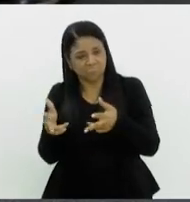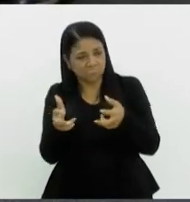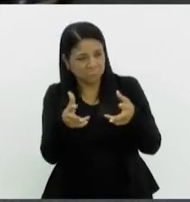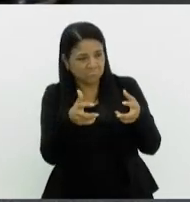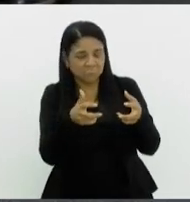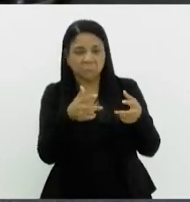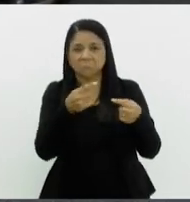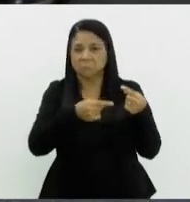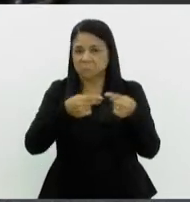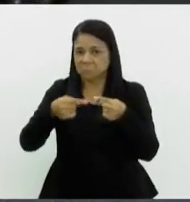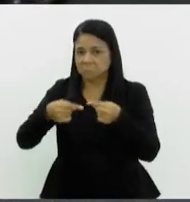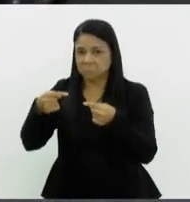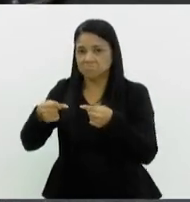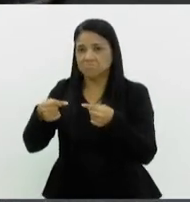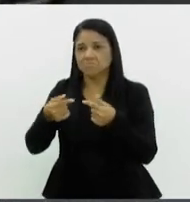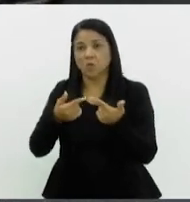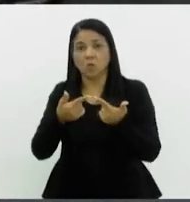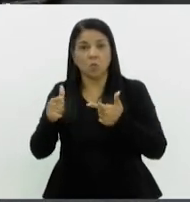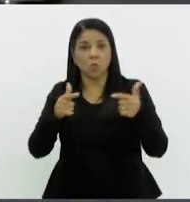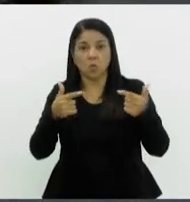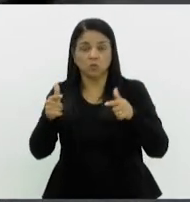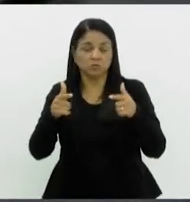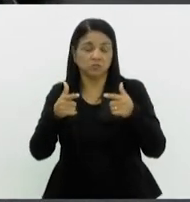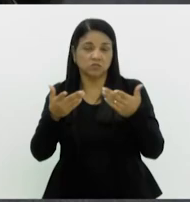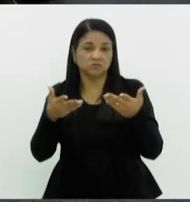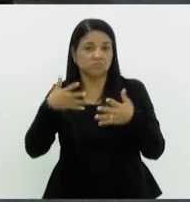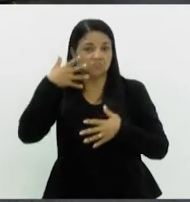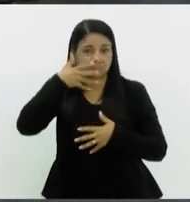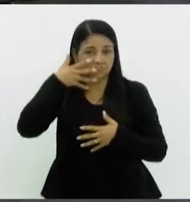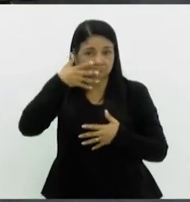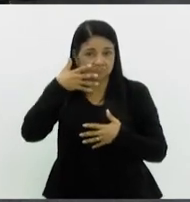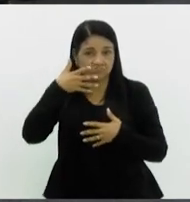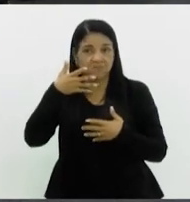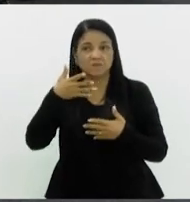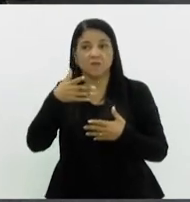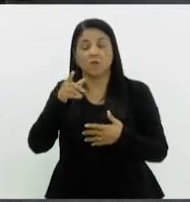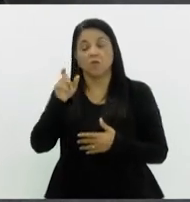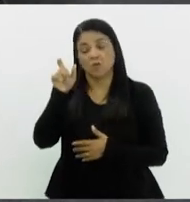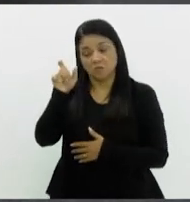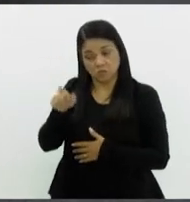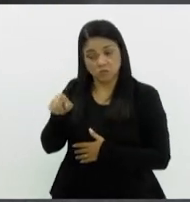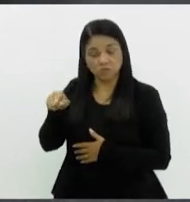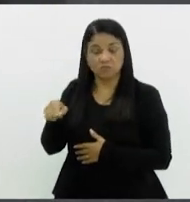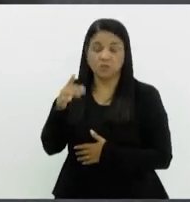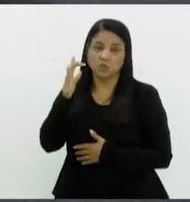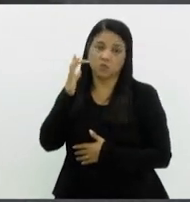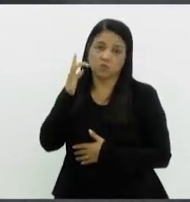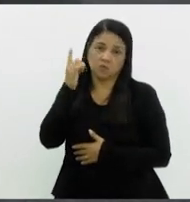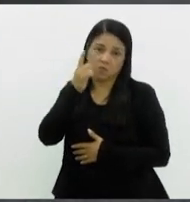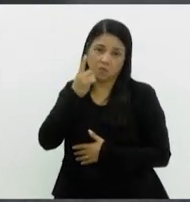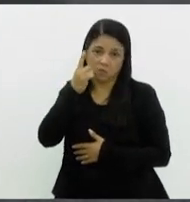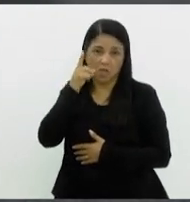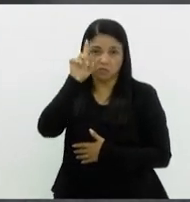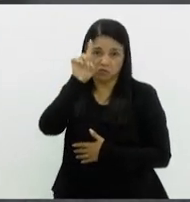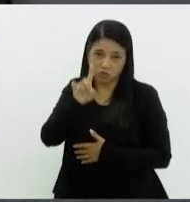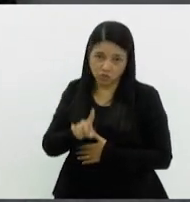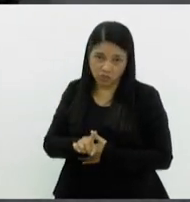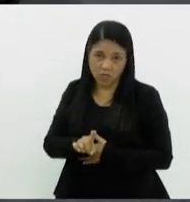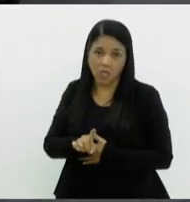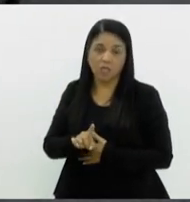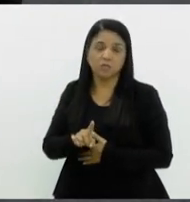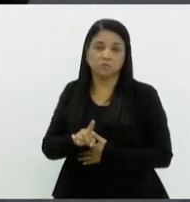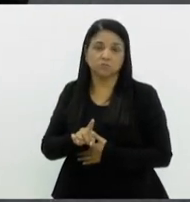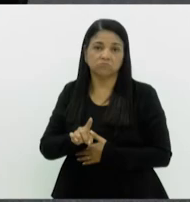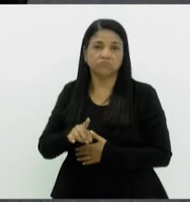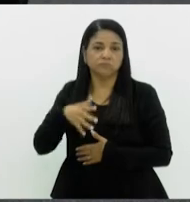os debates, terem outras narrativas e poder produzi-lo. Acho que o deputado ele está no direito de